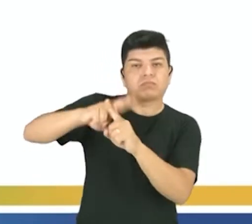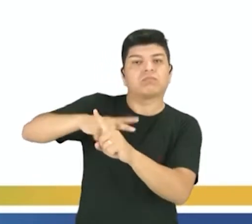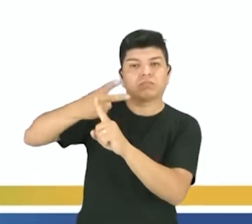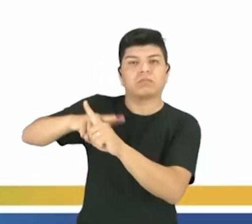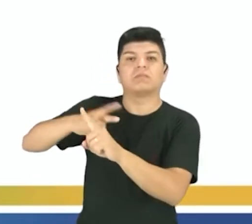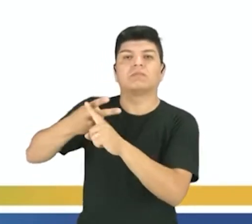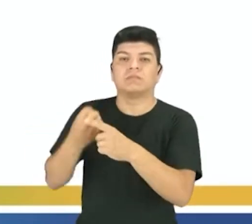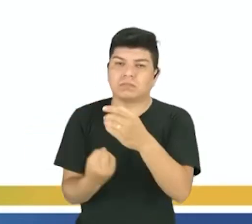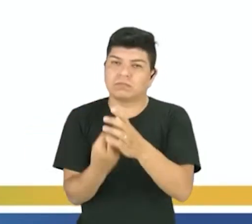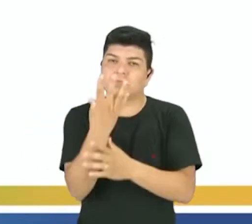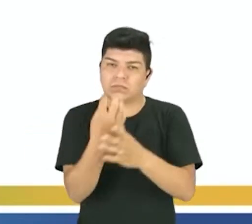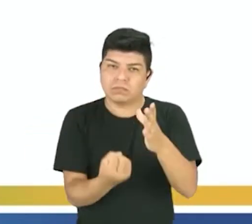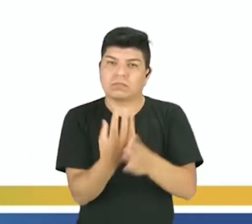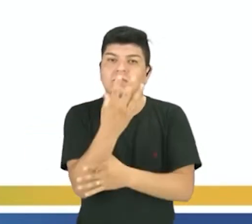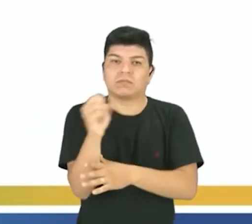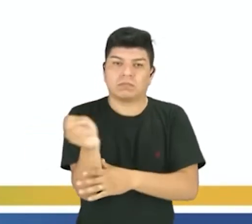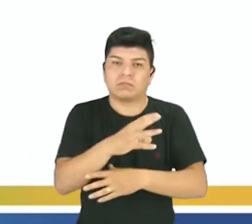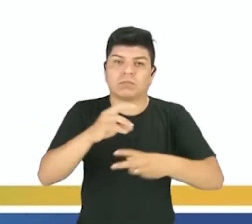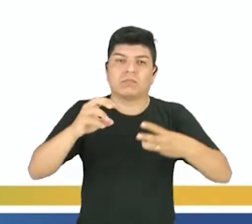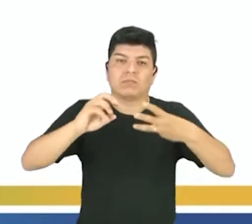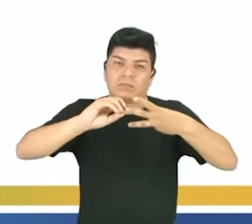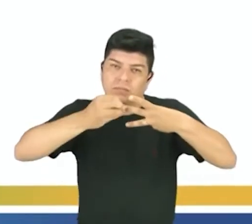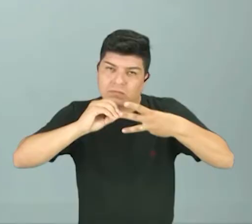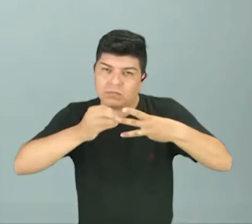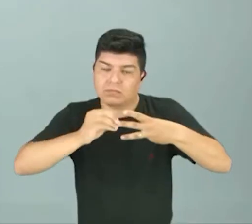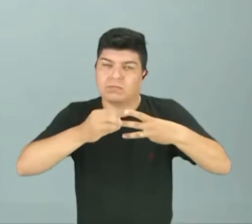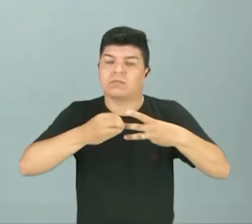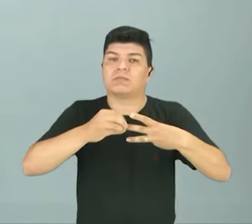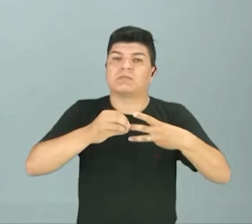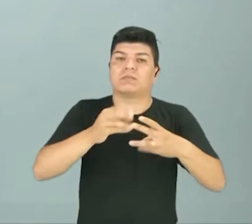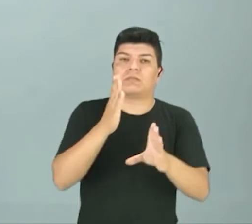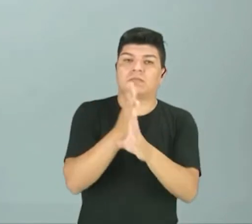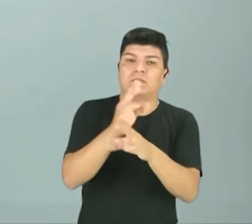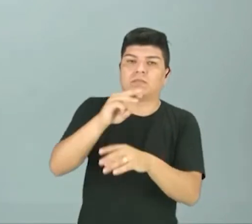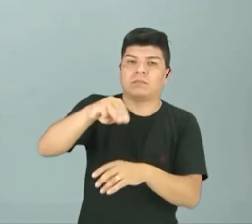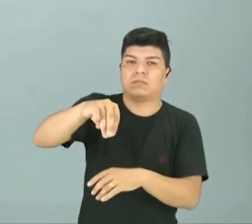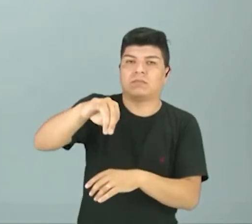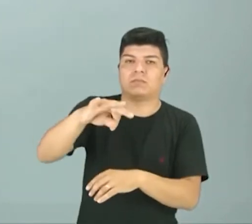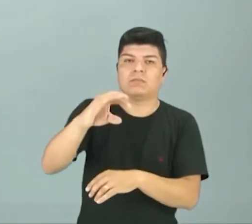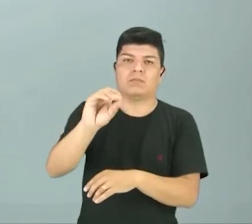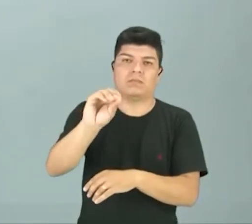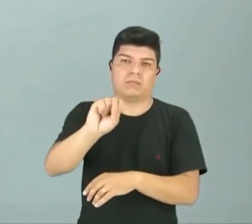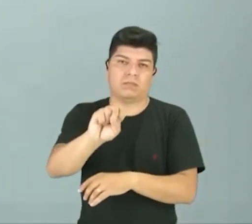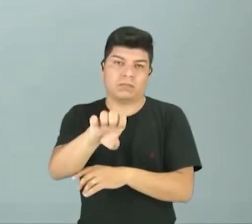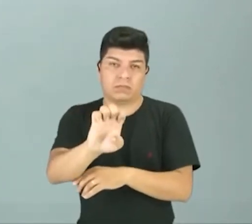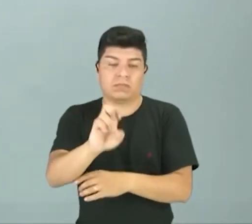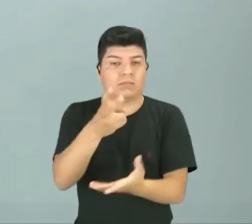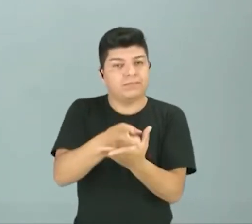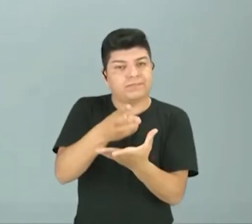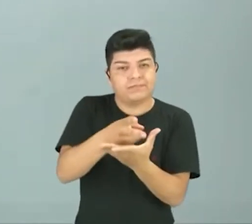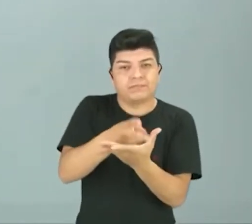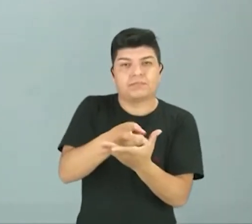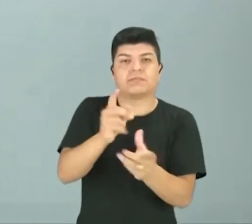de criar novas células iguais, né, através da mitose. Então, é um tecido que está em